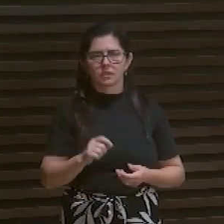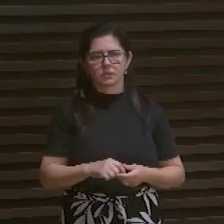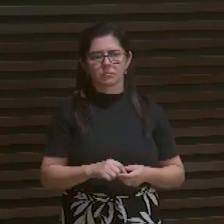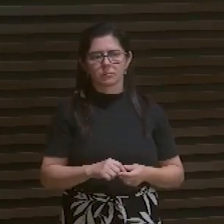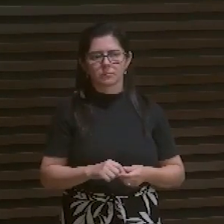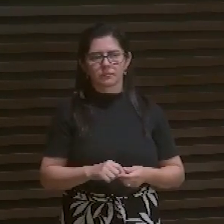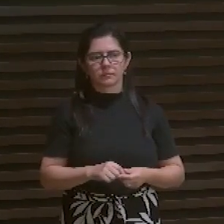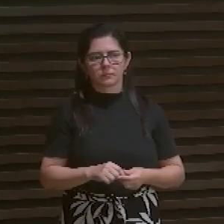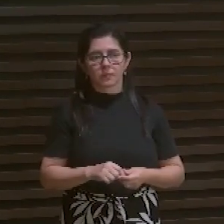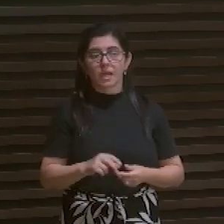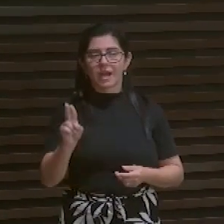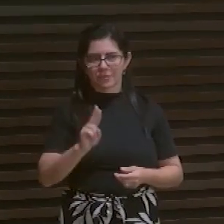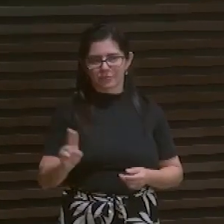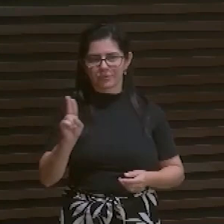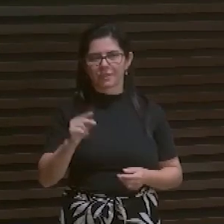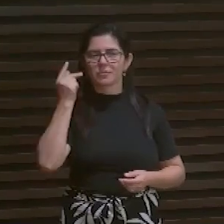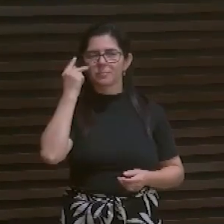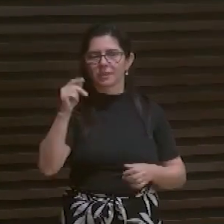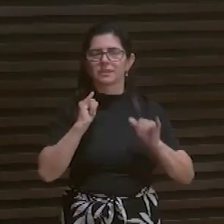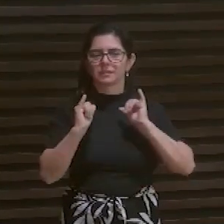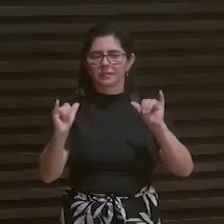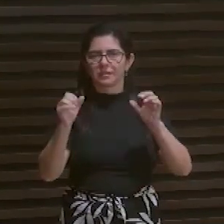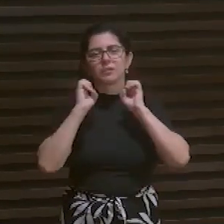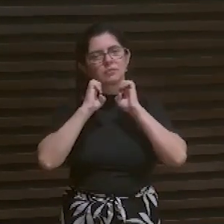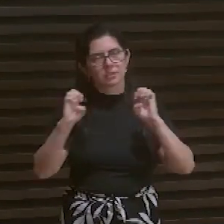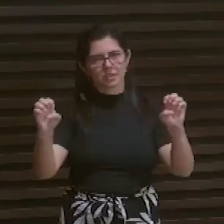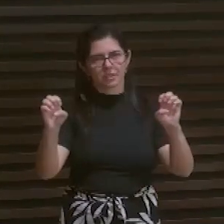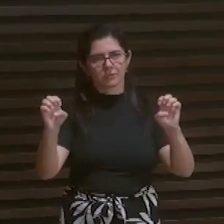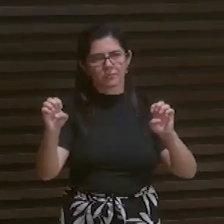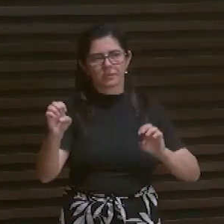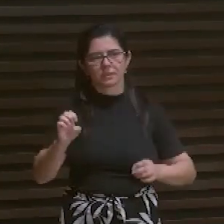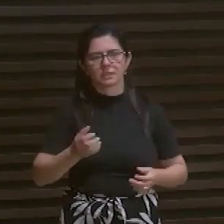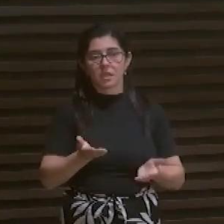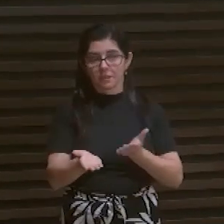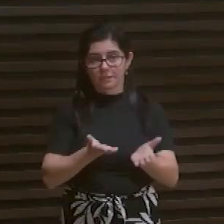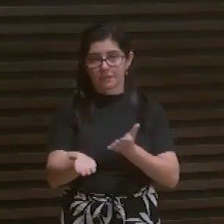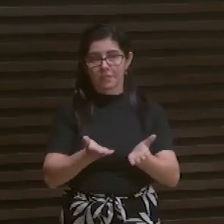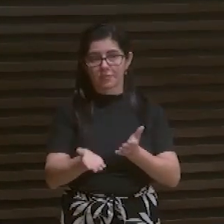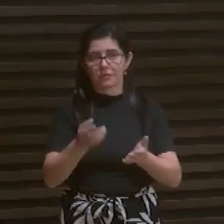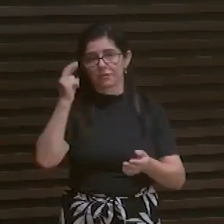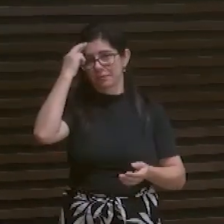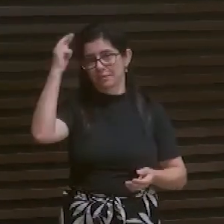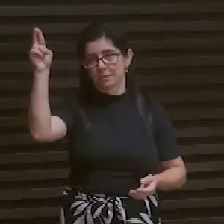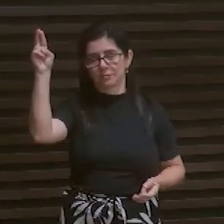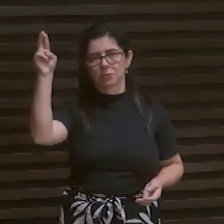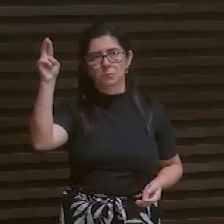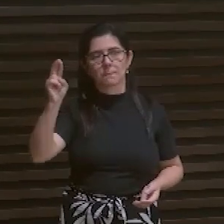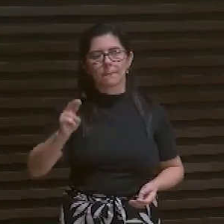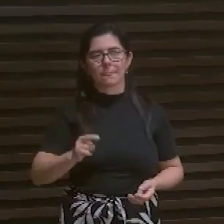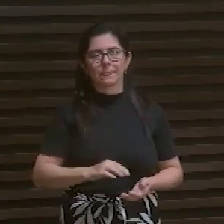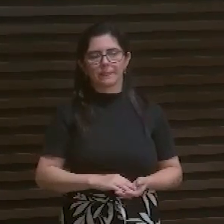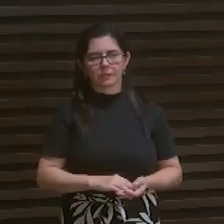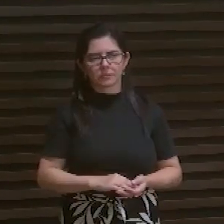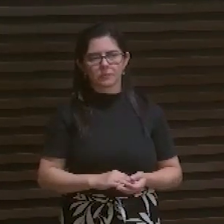Senhor, que ele vai falar isso no final. Ele fala, apenas servos por meio dos quais vocês vieram a crer. Então, dentro